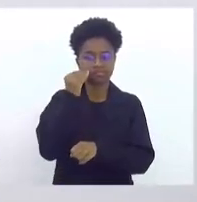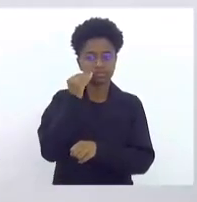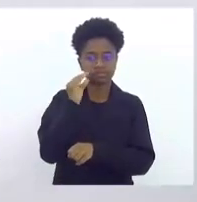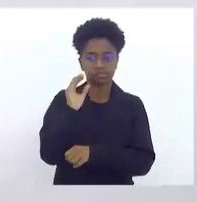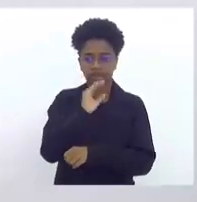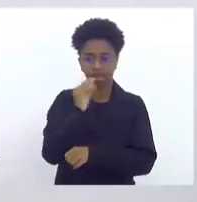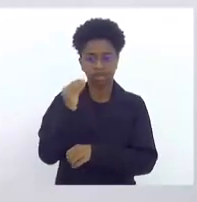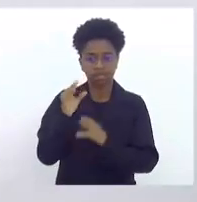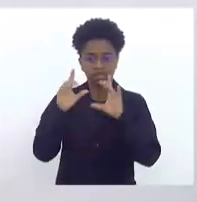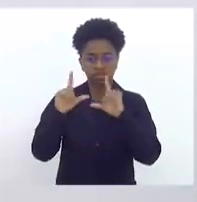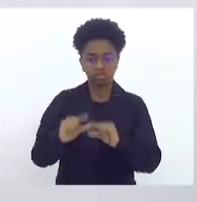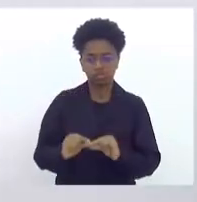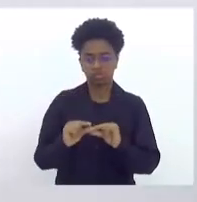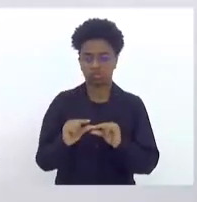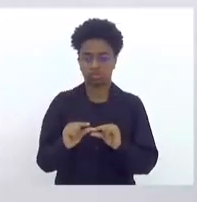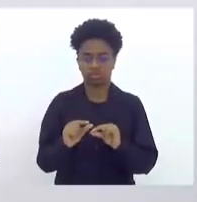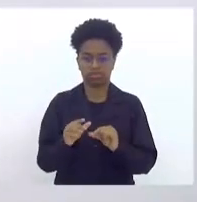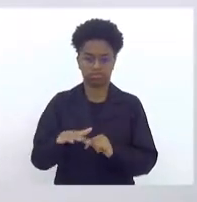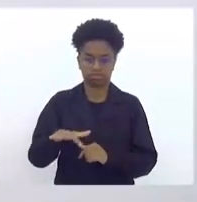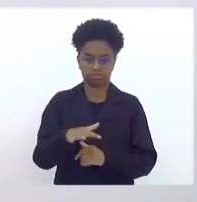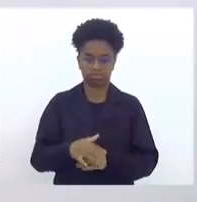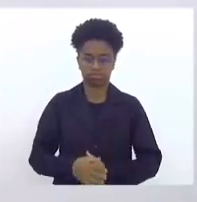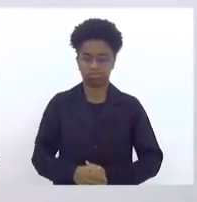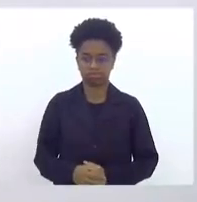já para amenizar esse tipo de situação